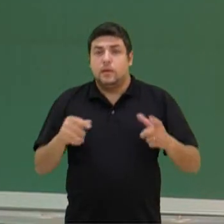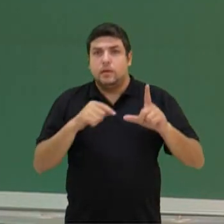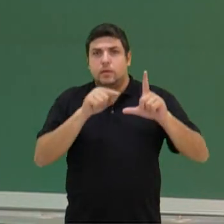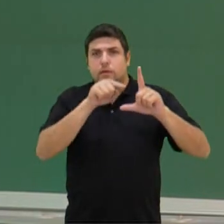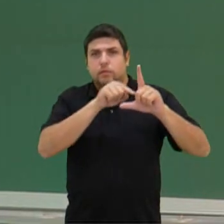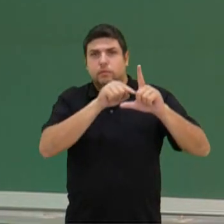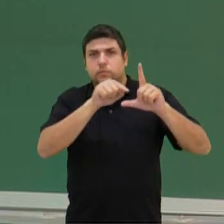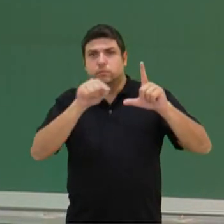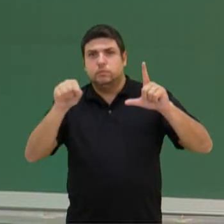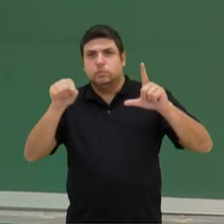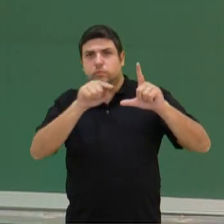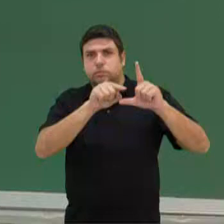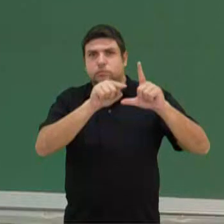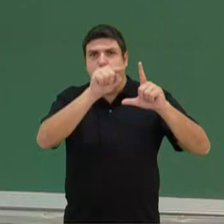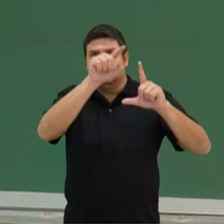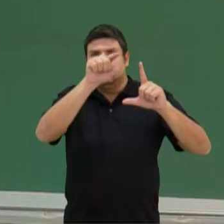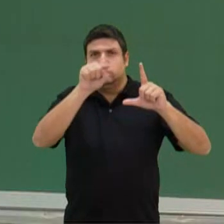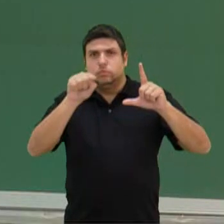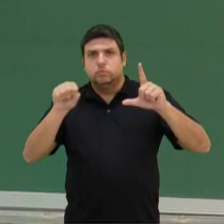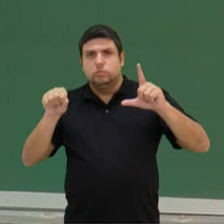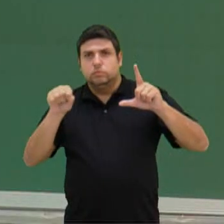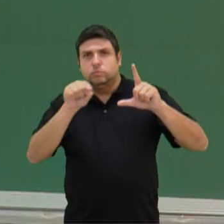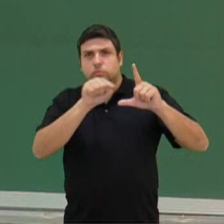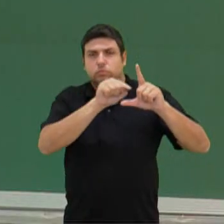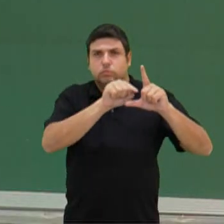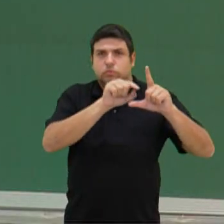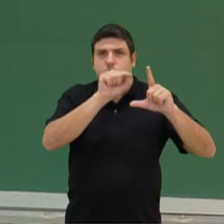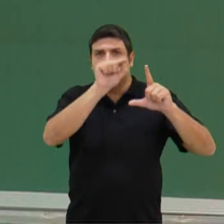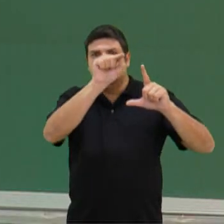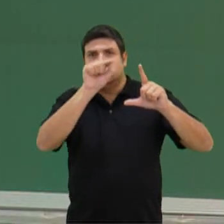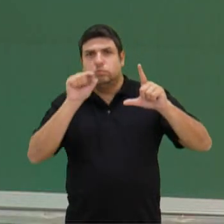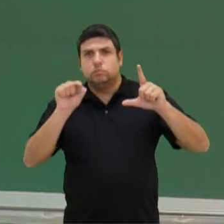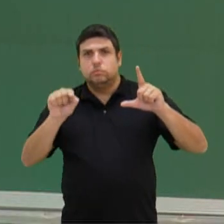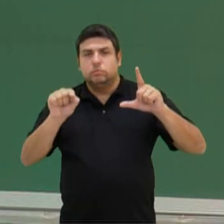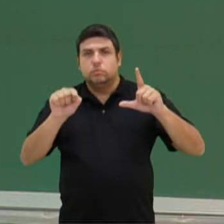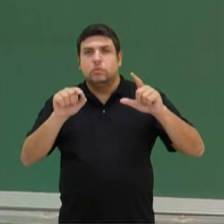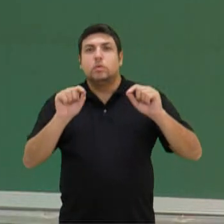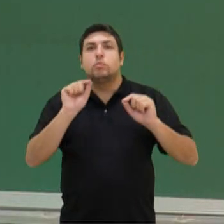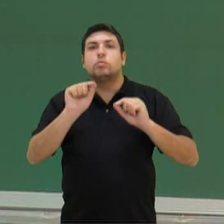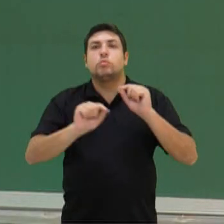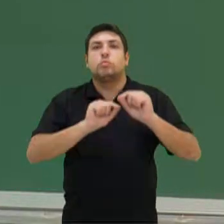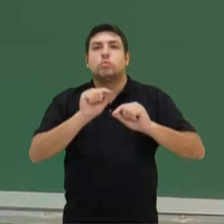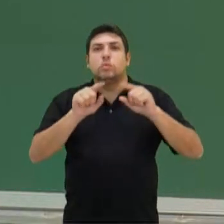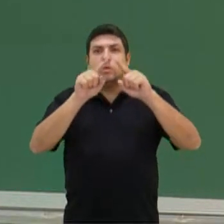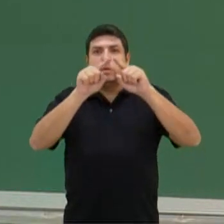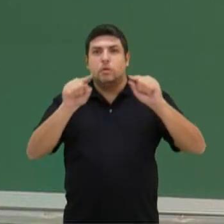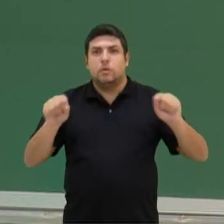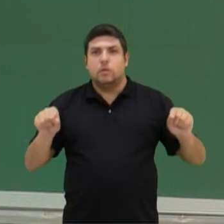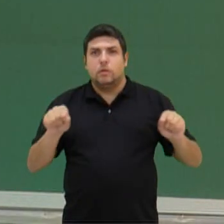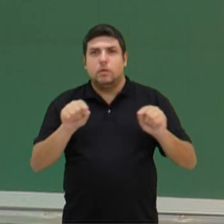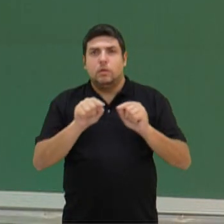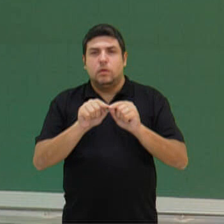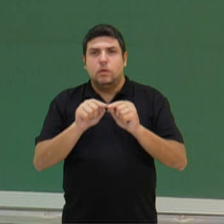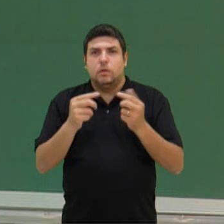das coordenadas é um triângulo que possui simetria.